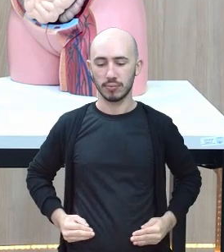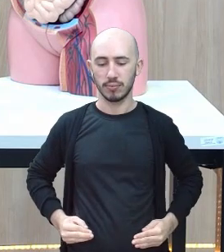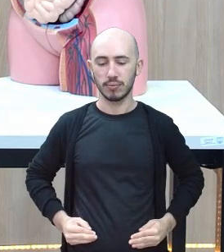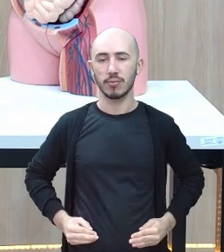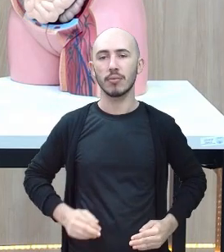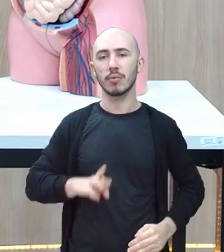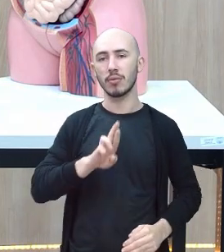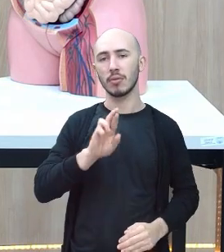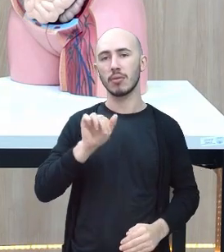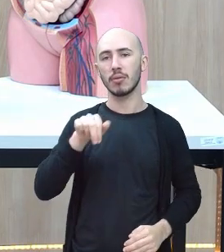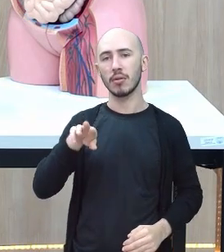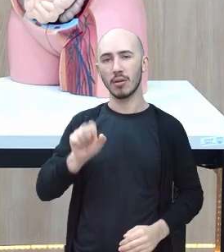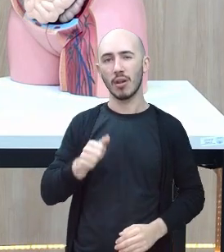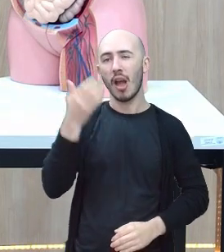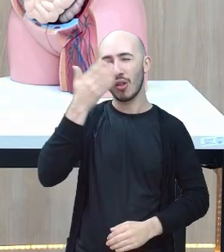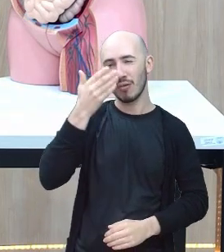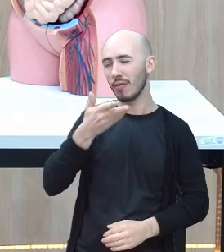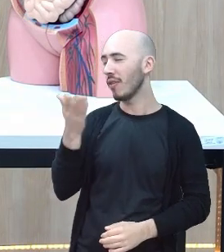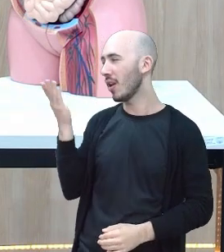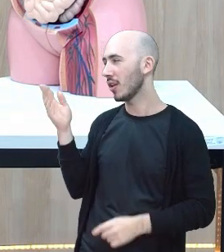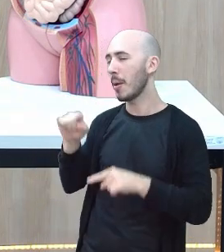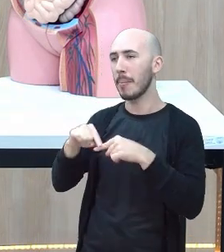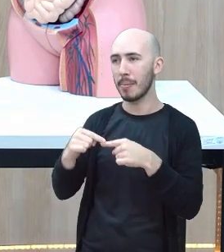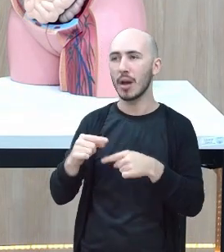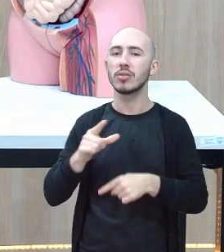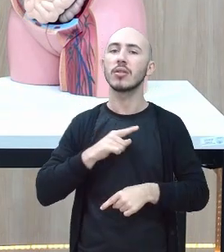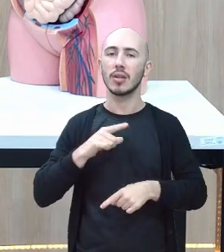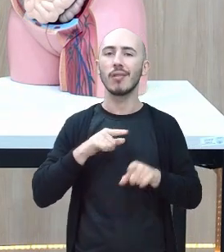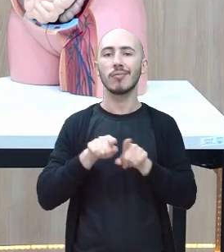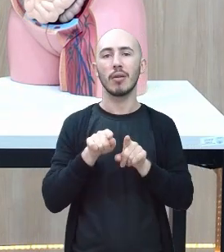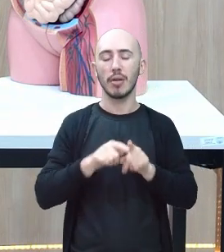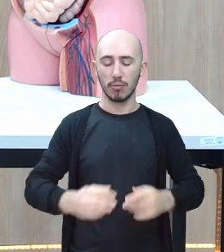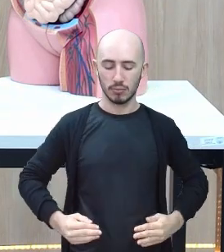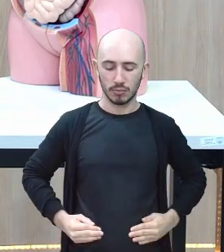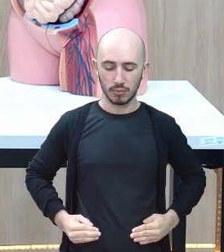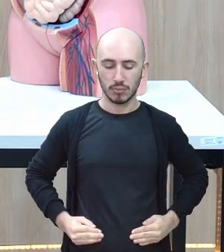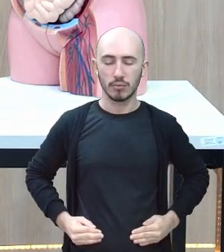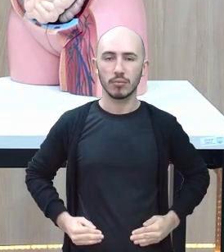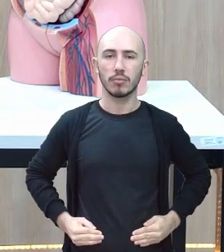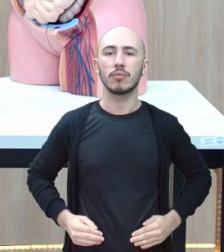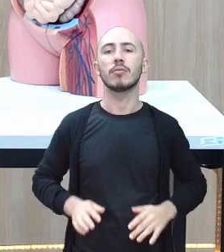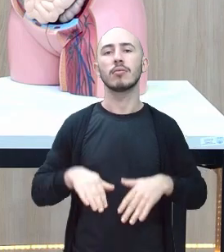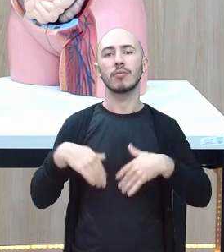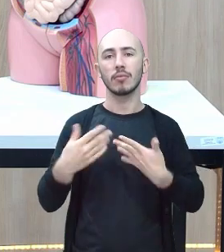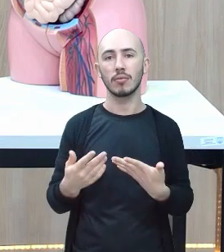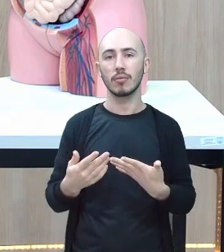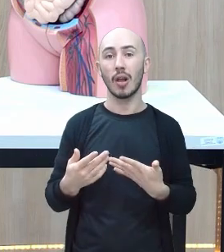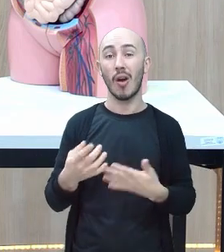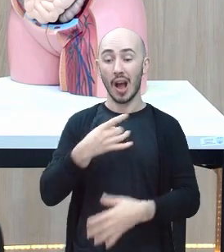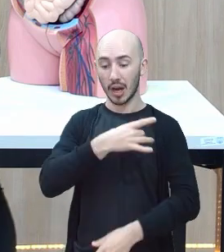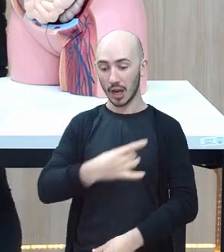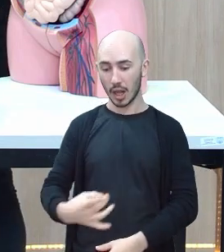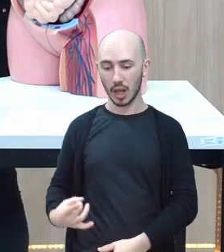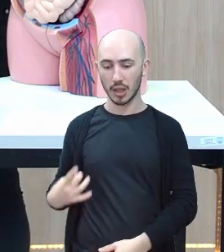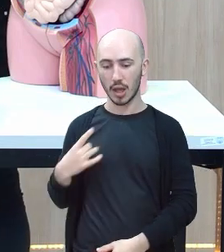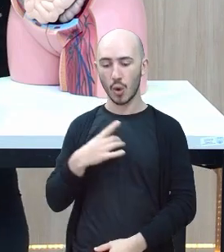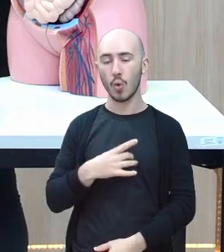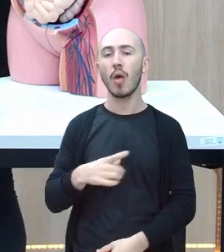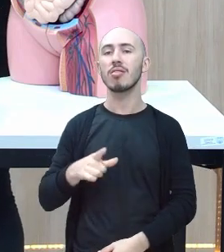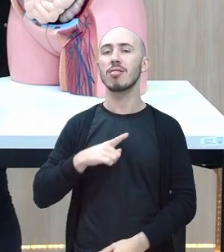está mais atrás aqui. Eu teria que tirar todos os órgãos. Então, cada órgão desse, ele tem a sua